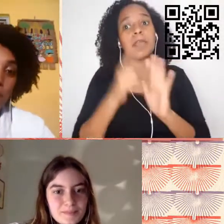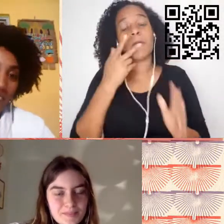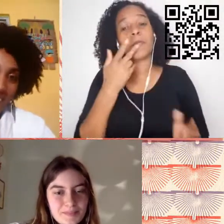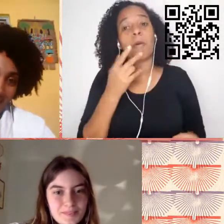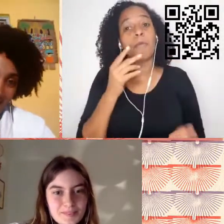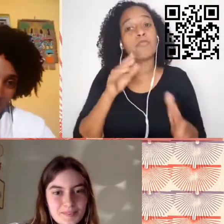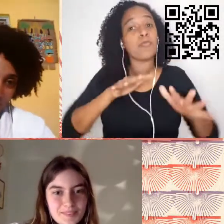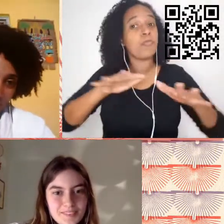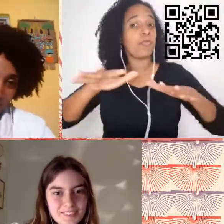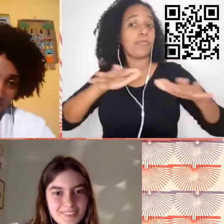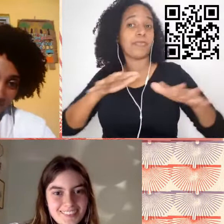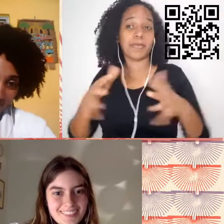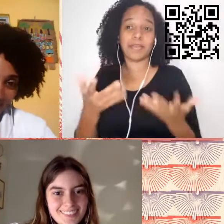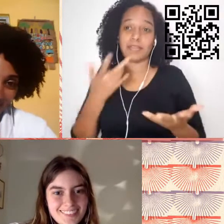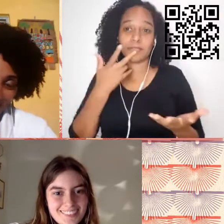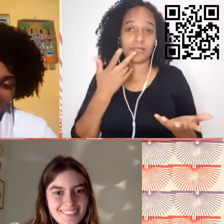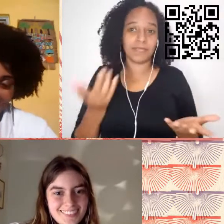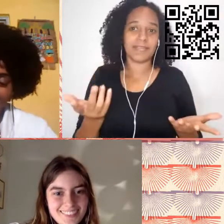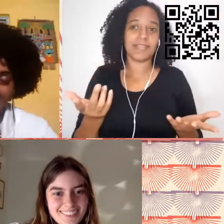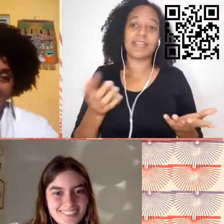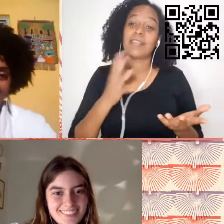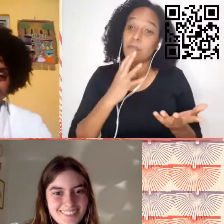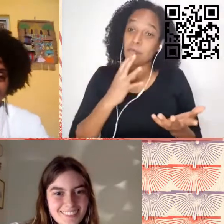que a gente brinca.